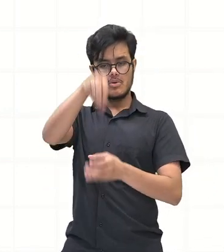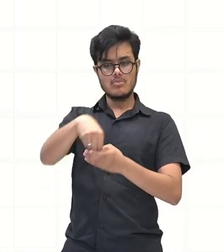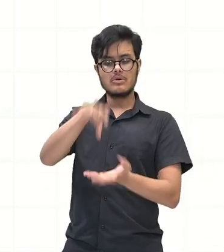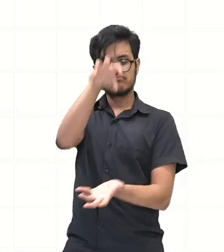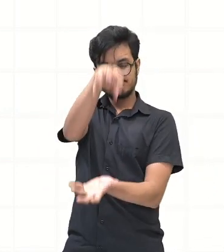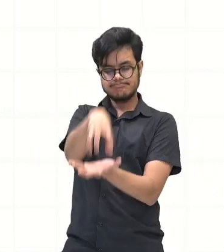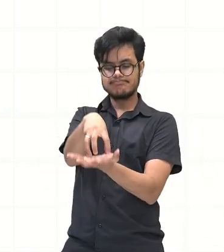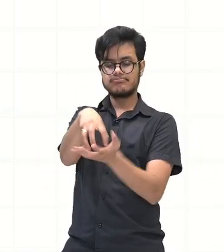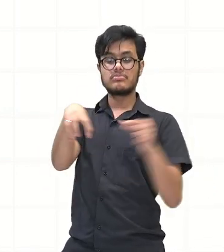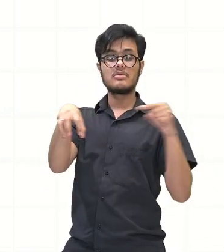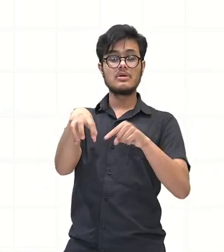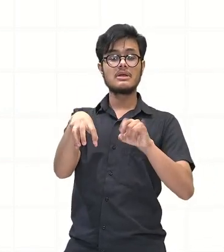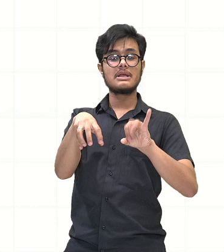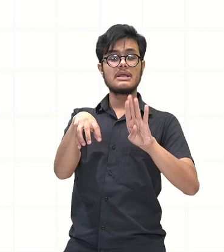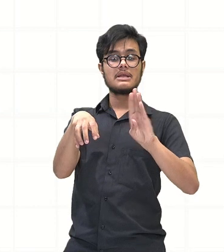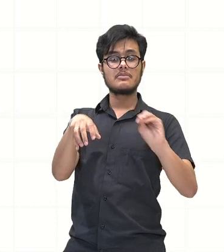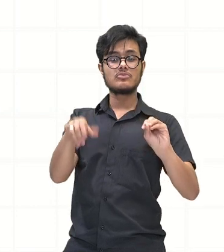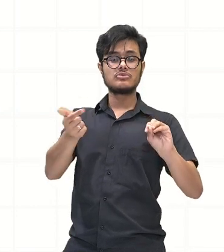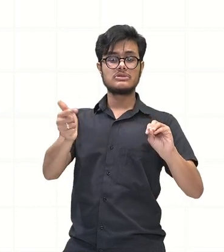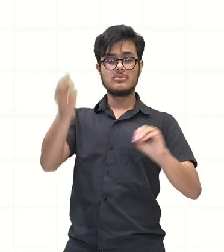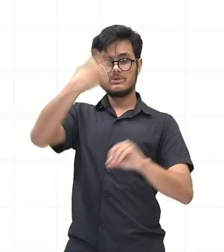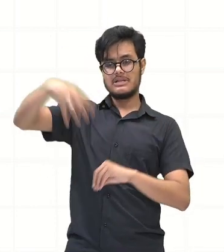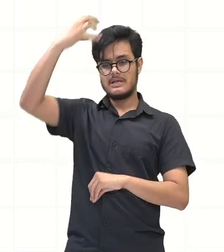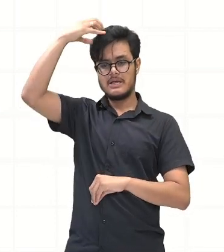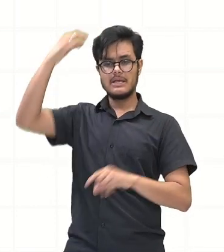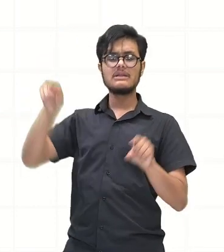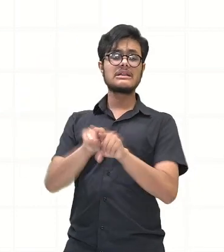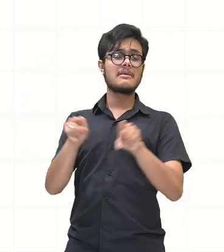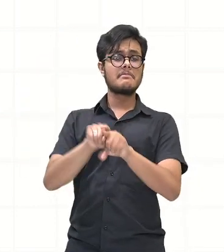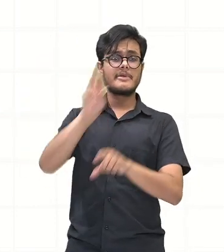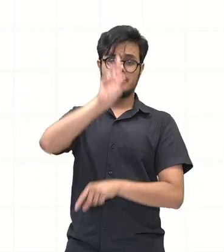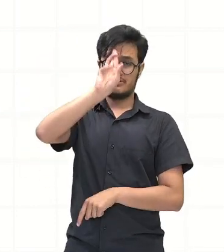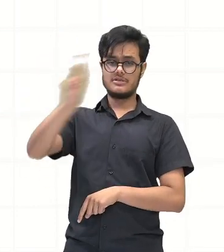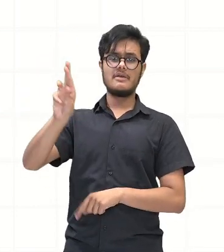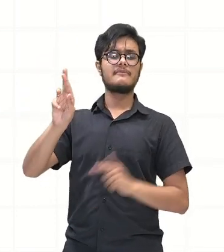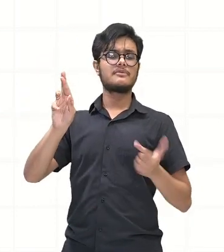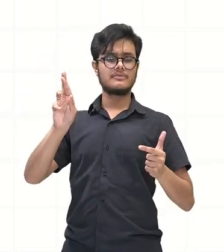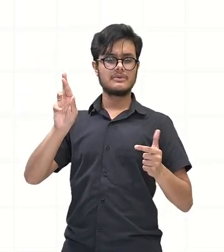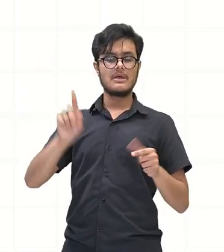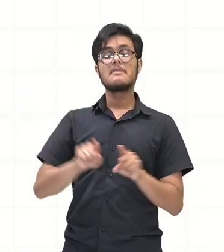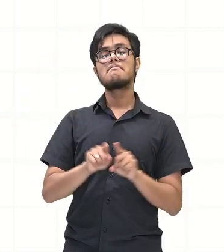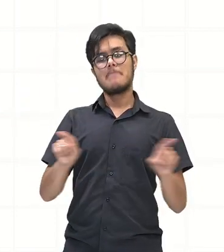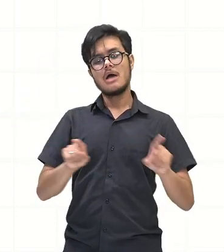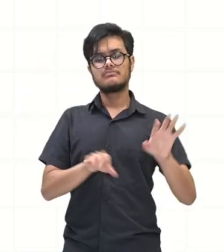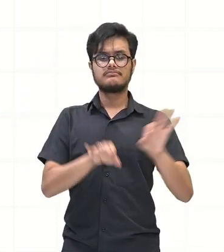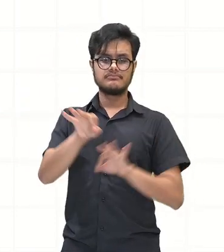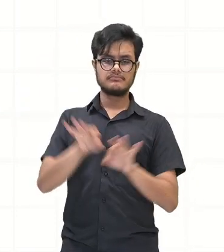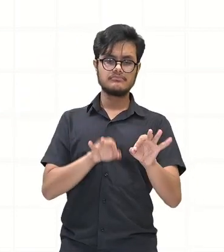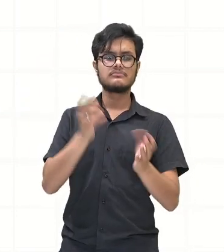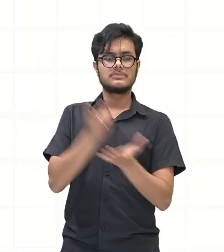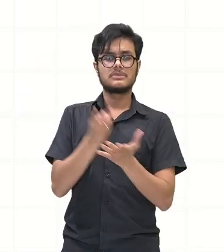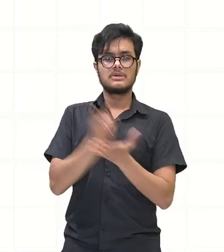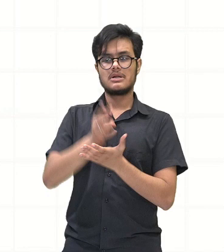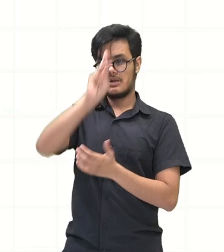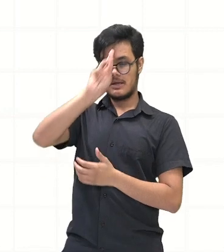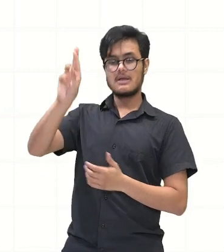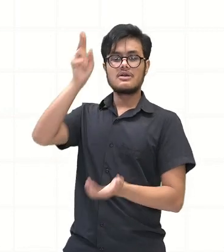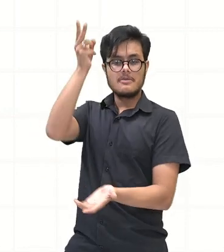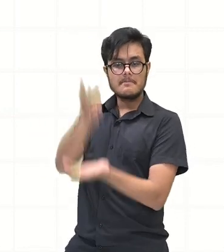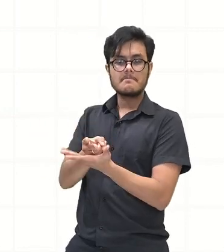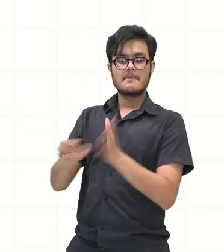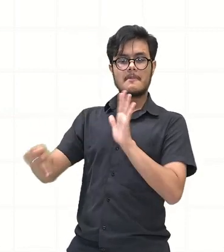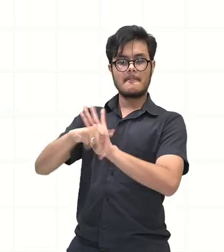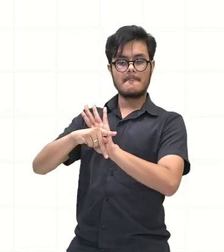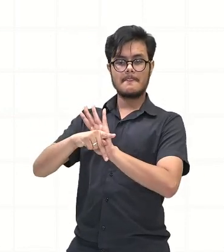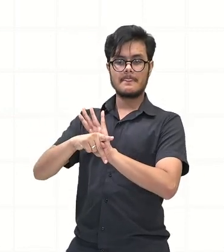aldeia, não possuíam reis nem chefes permanentes, mas eles estavam ali organizados com um chefe tribal. Mesmo